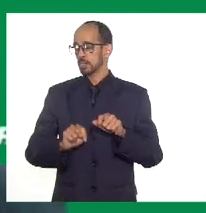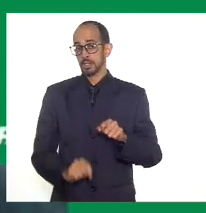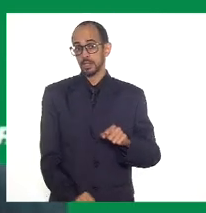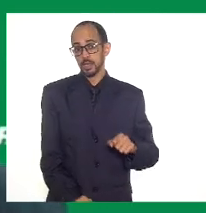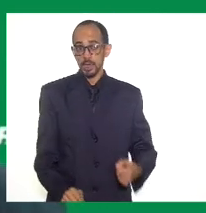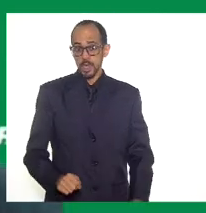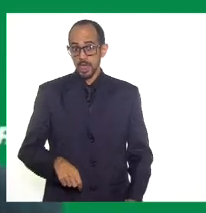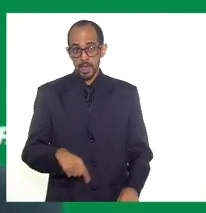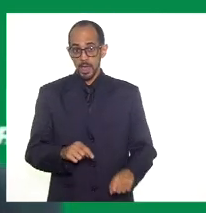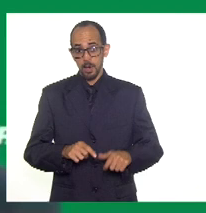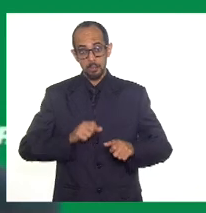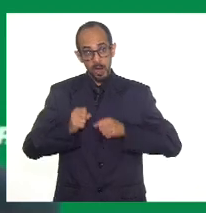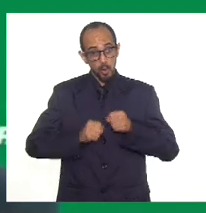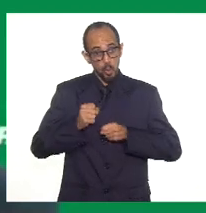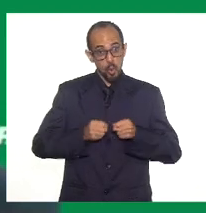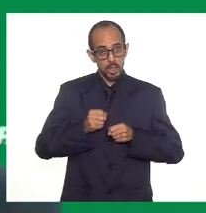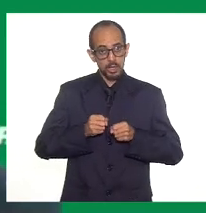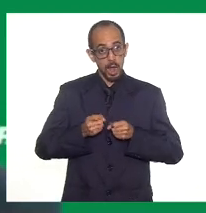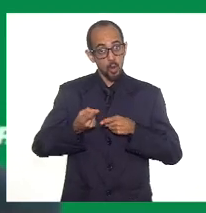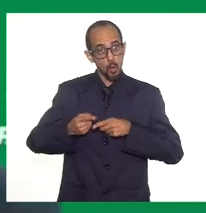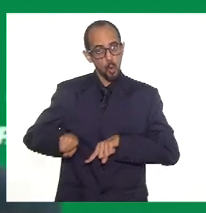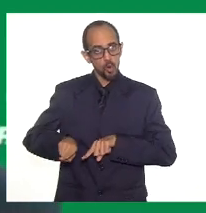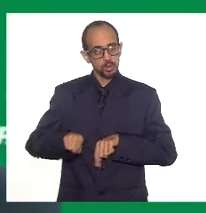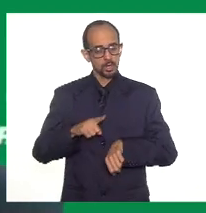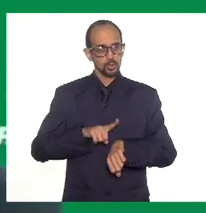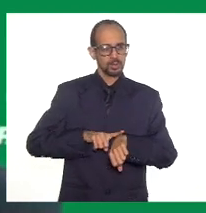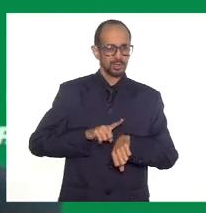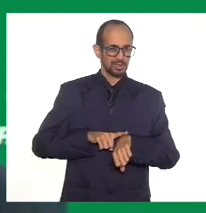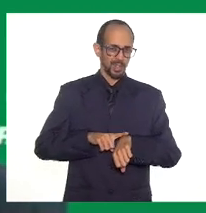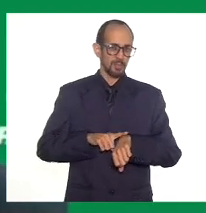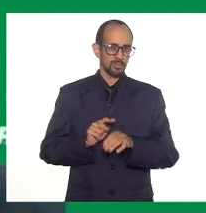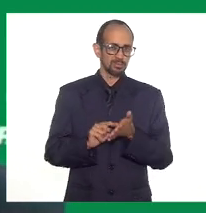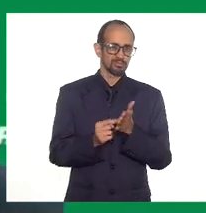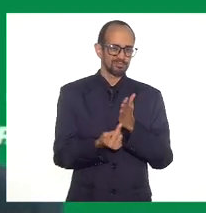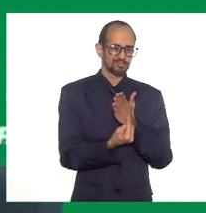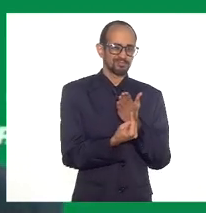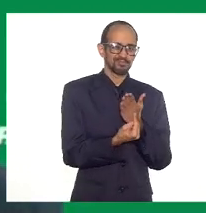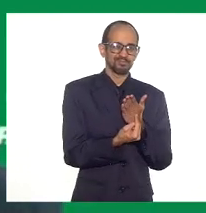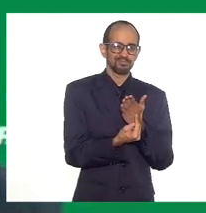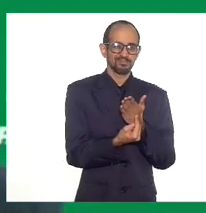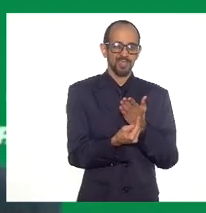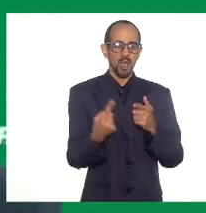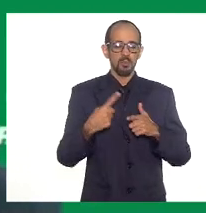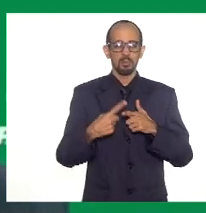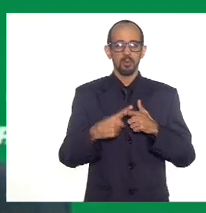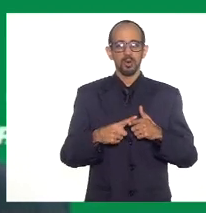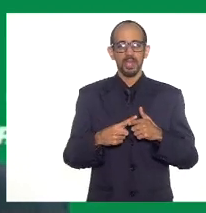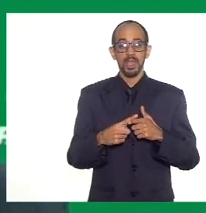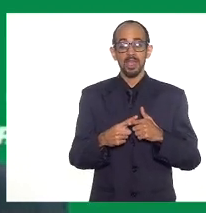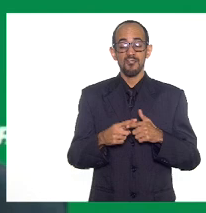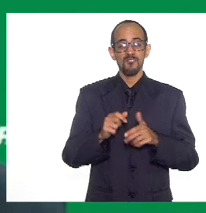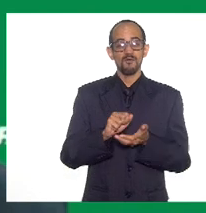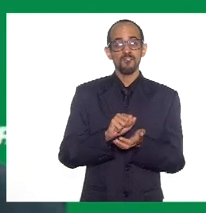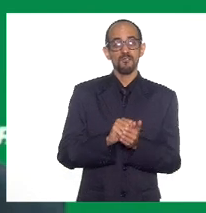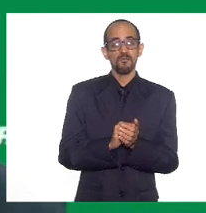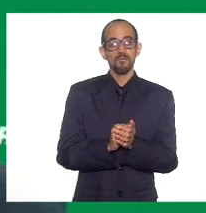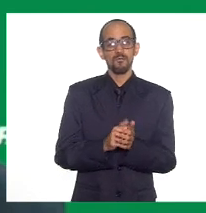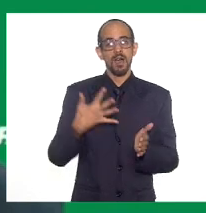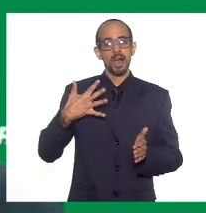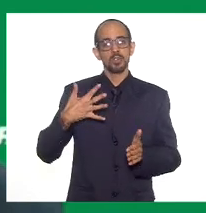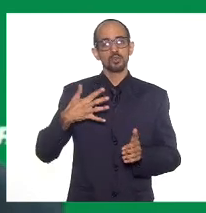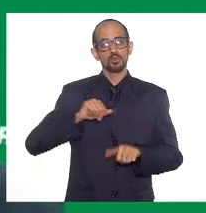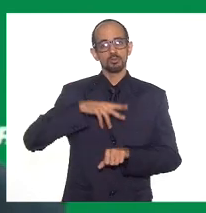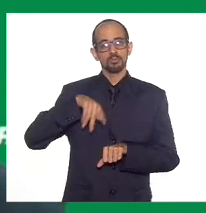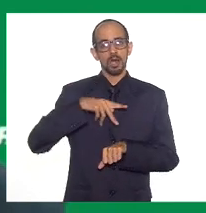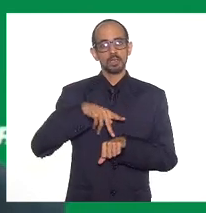tempo. Vários países dispõem de enormes reservas de petróleo, mas